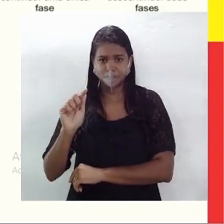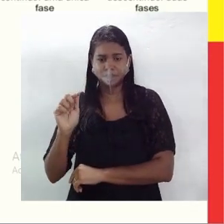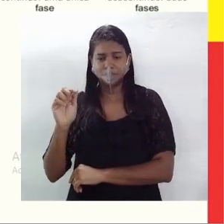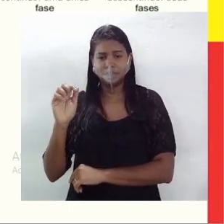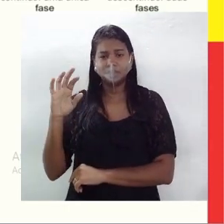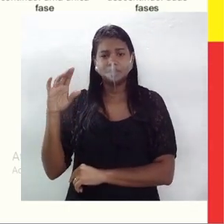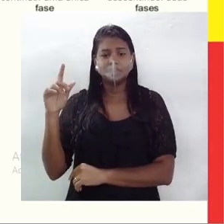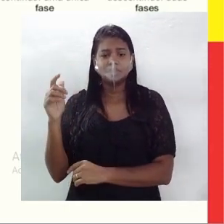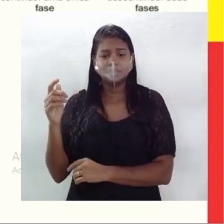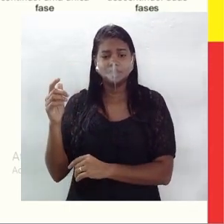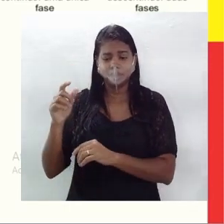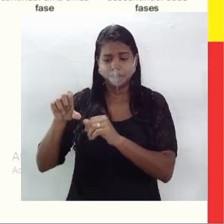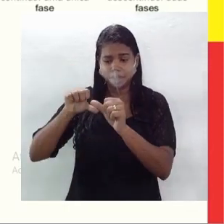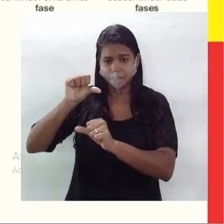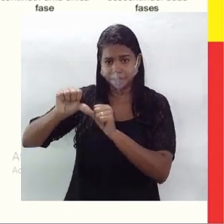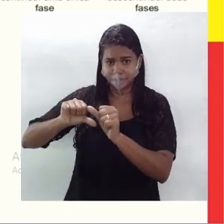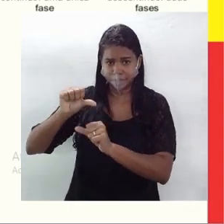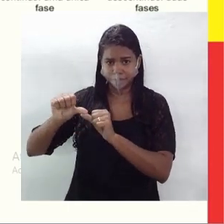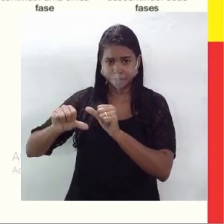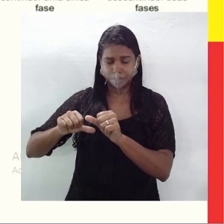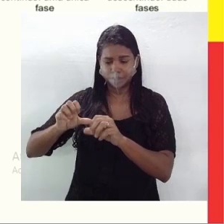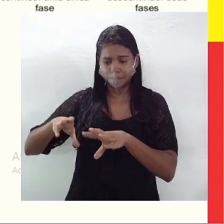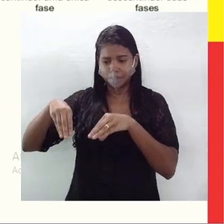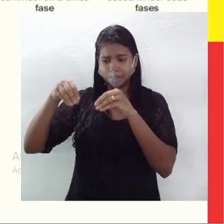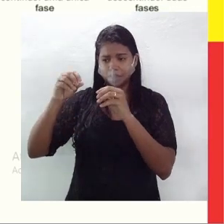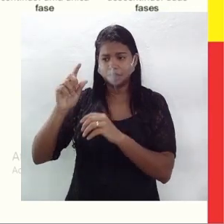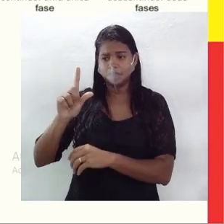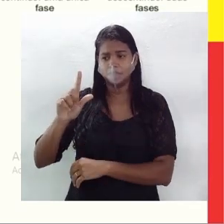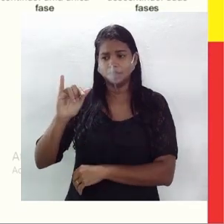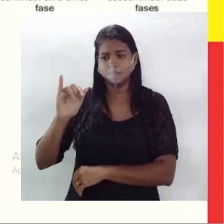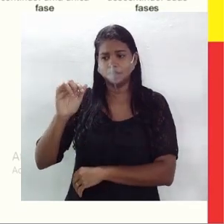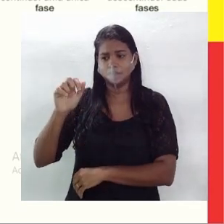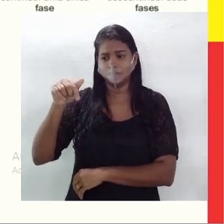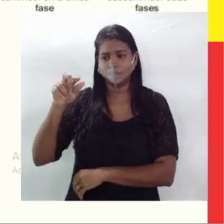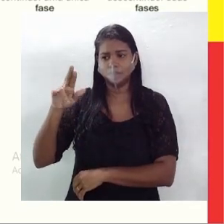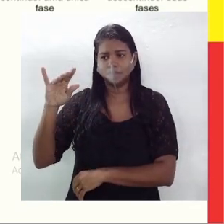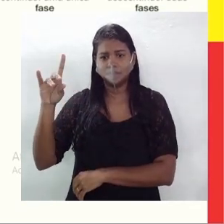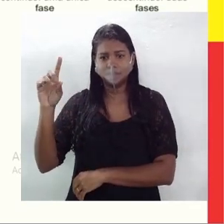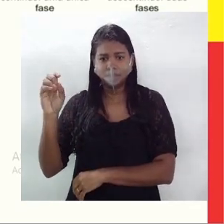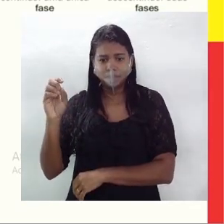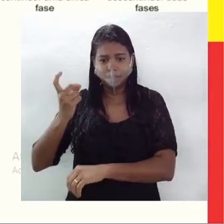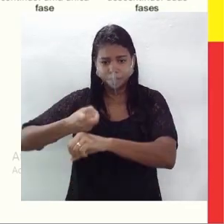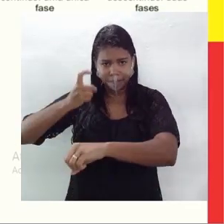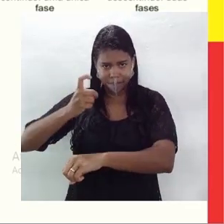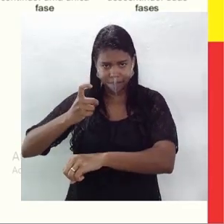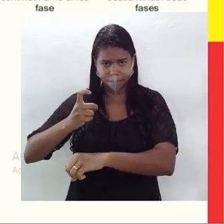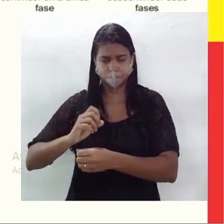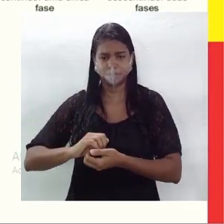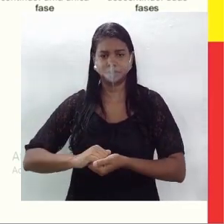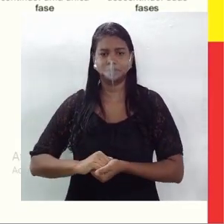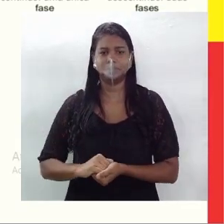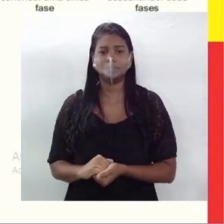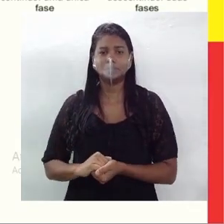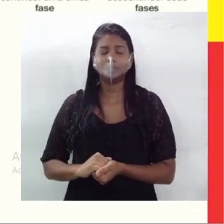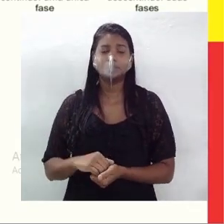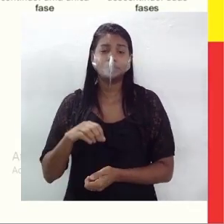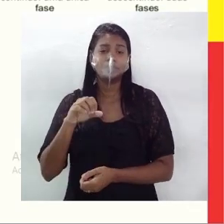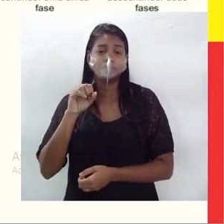seu aspecto líquido e vai ficar sobre um aspecto sólido. E